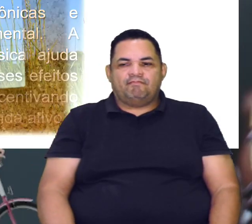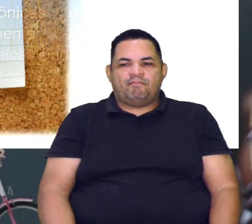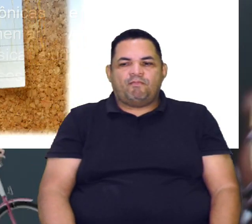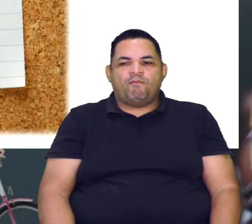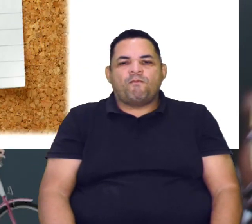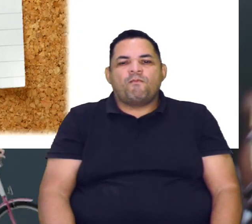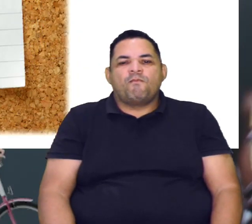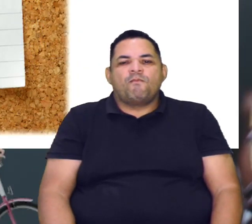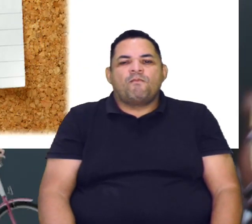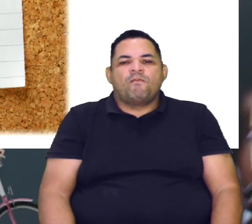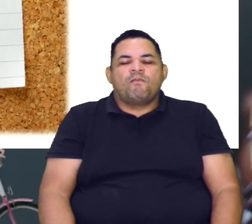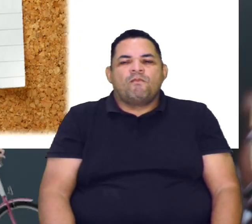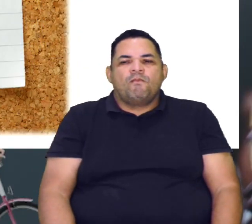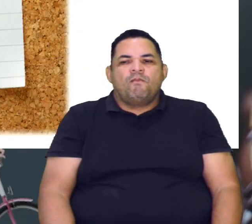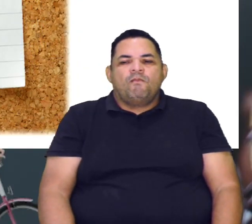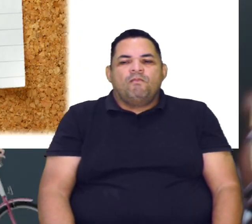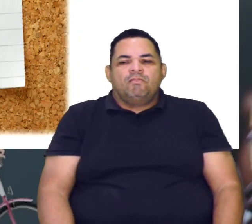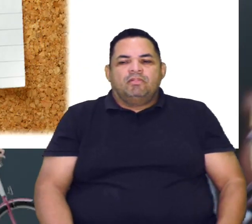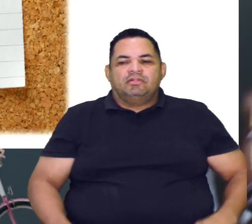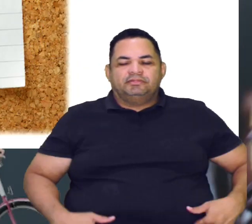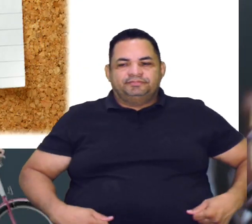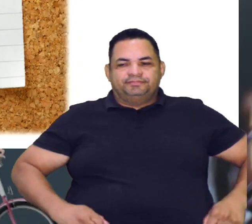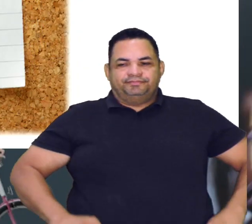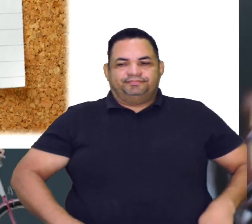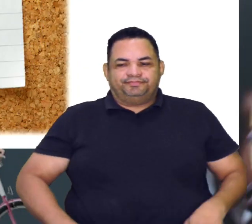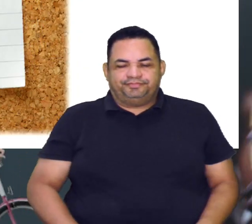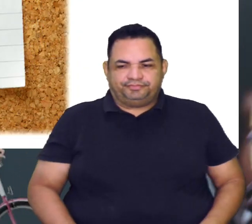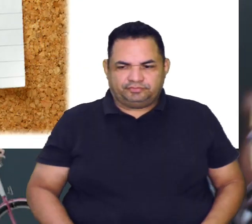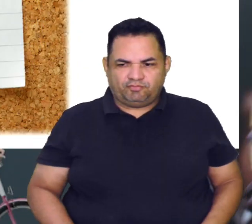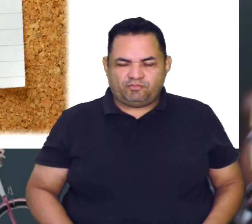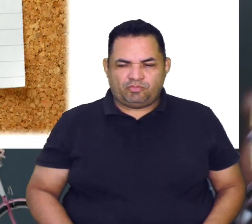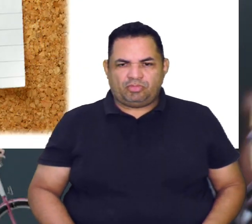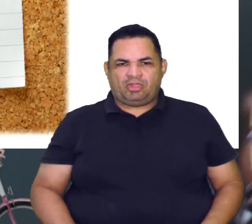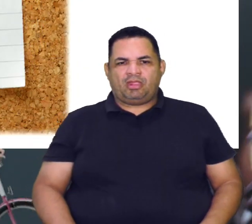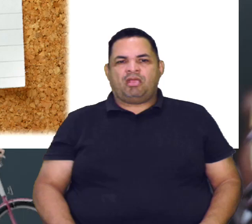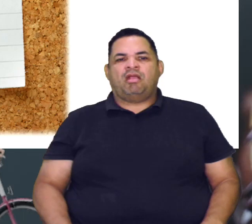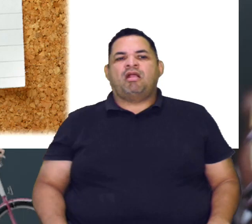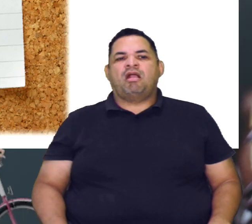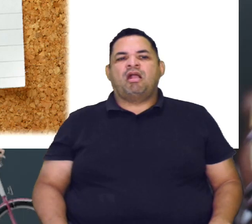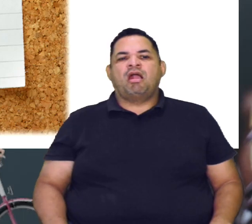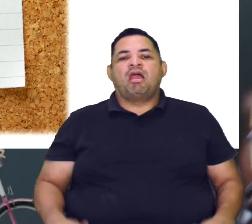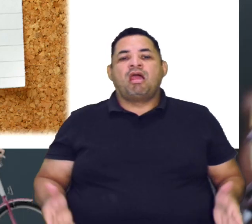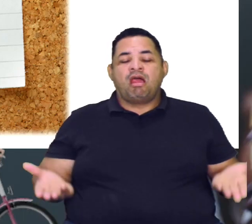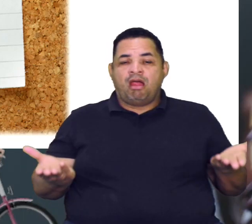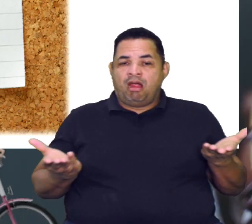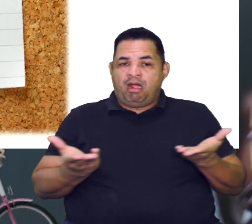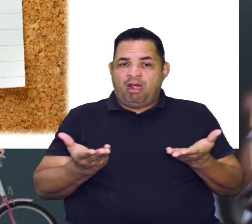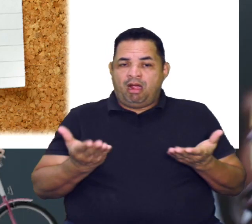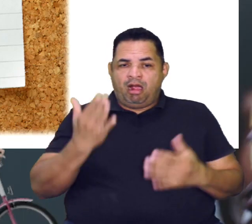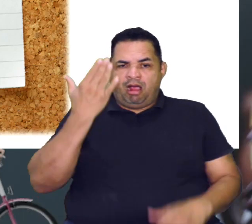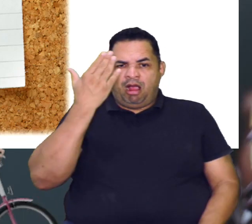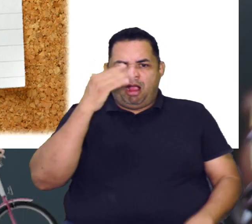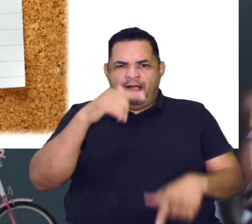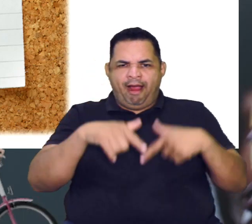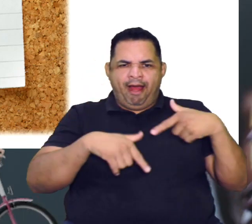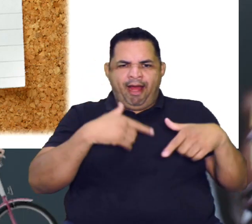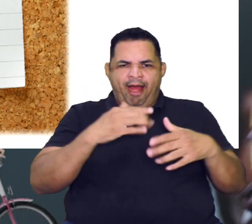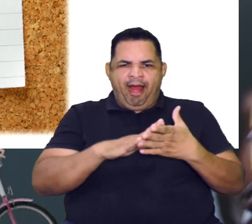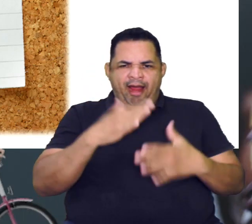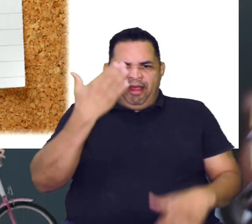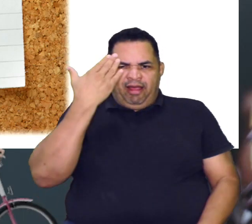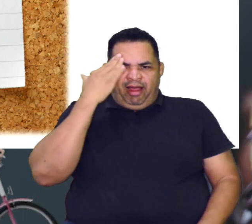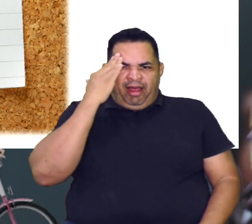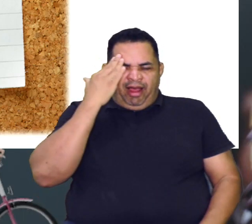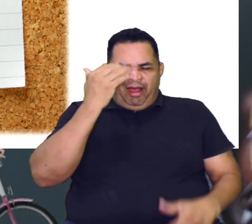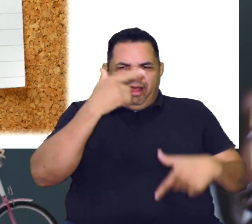que bom. O que mais, Profires? Agora a gente vai trabalhar um pouco essa questão da compreensão entre qualidade de vida